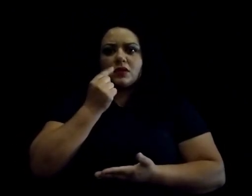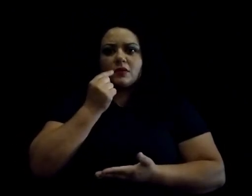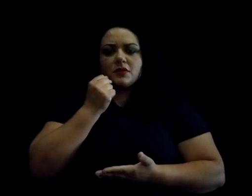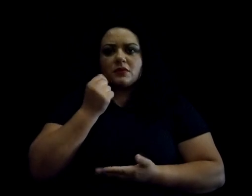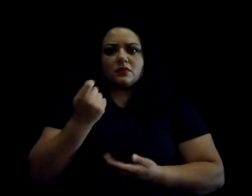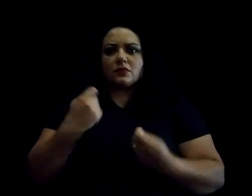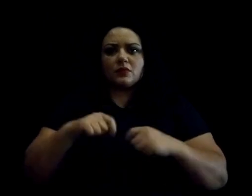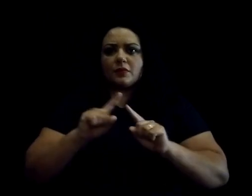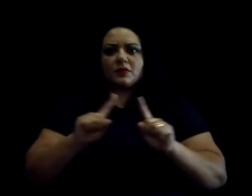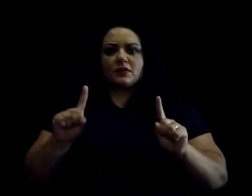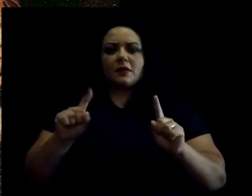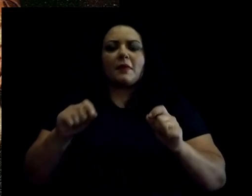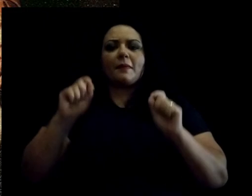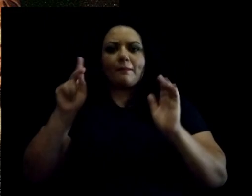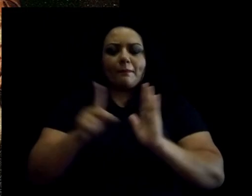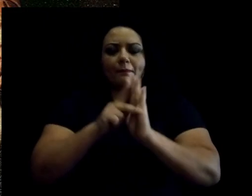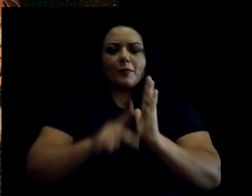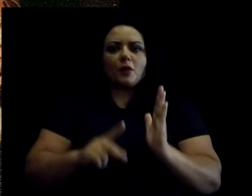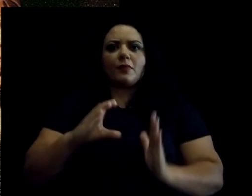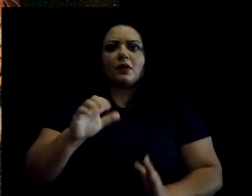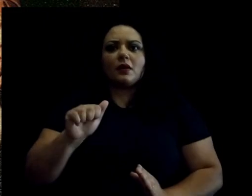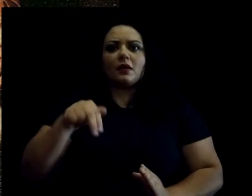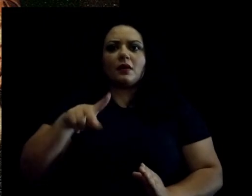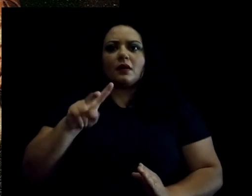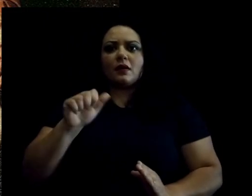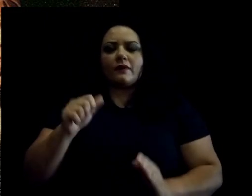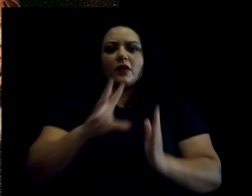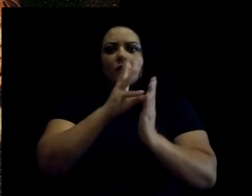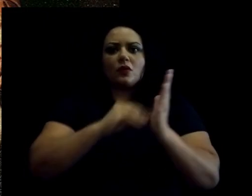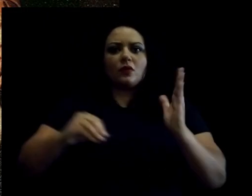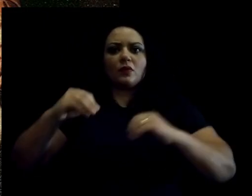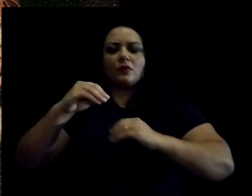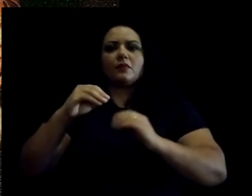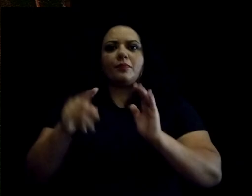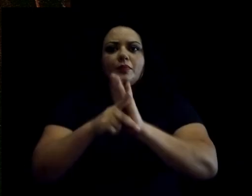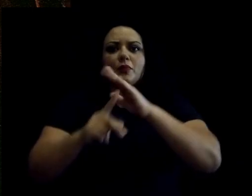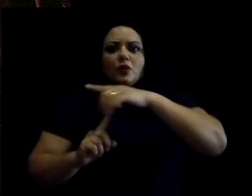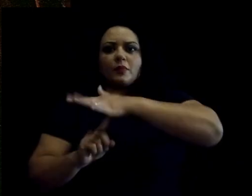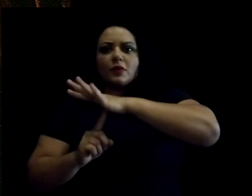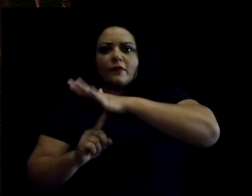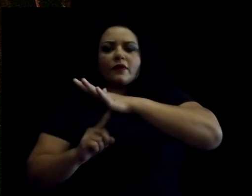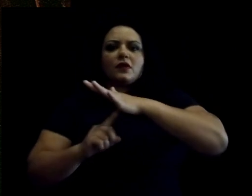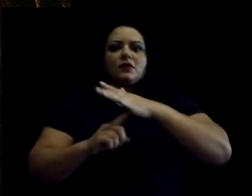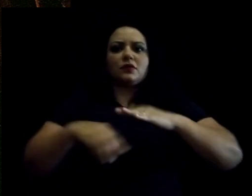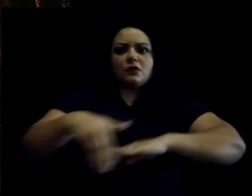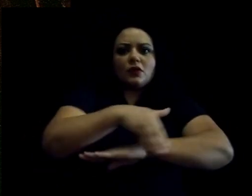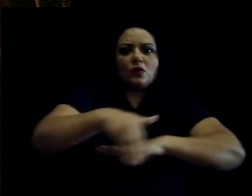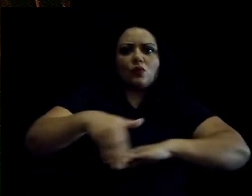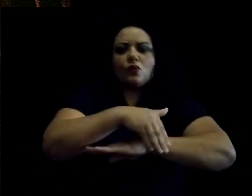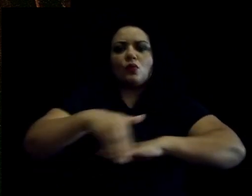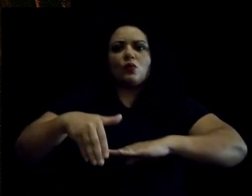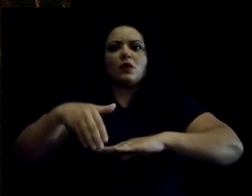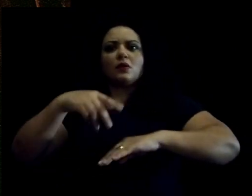antes, pintava diretamente sobre o canvas negro, observando os modelos que catava nas feiras, nas ruas, nas